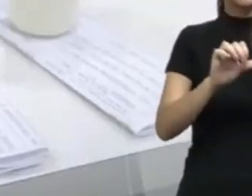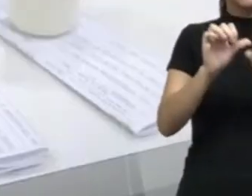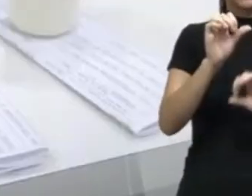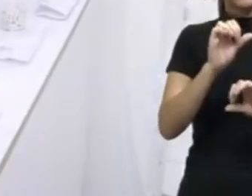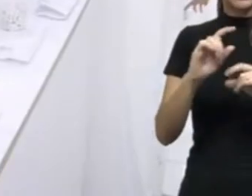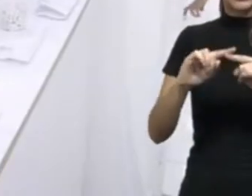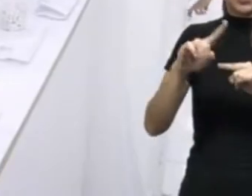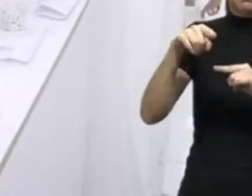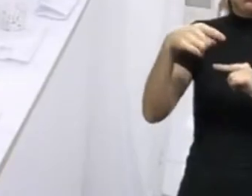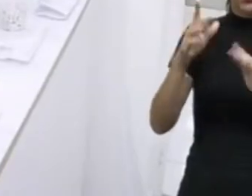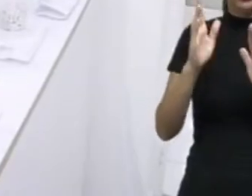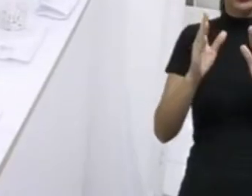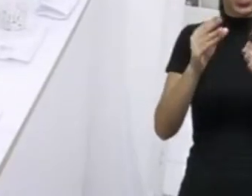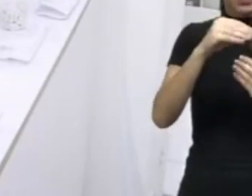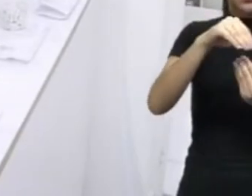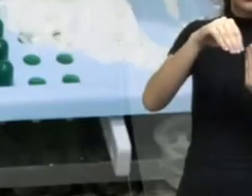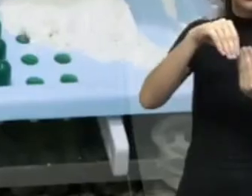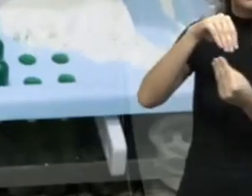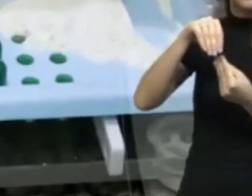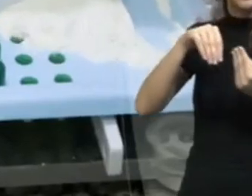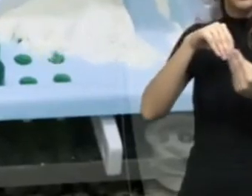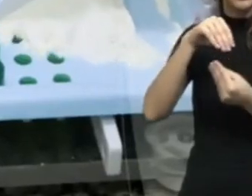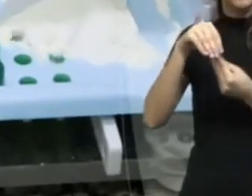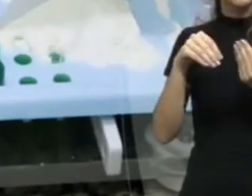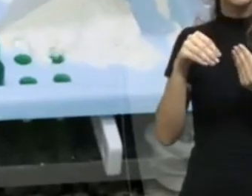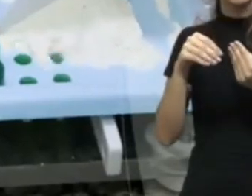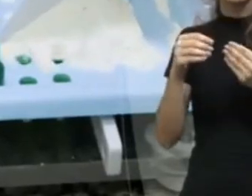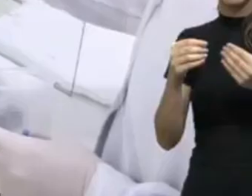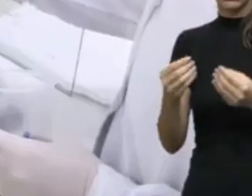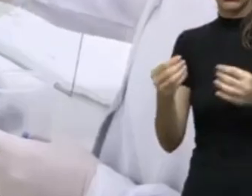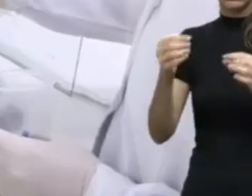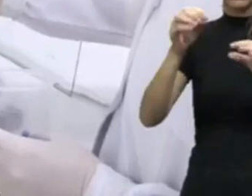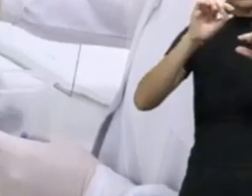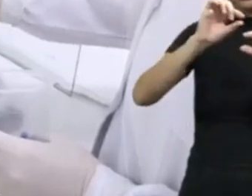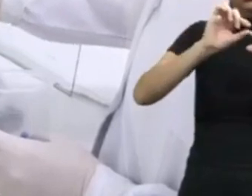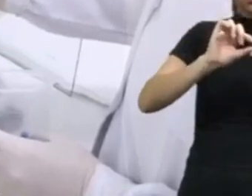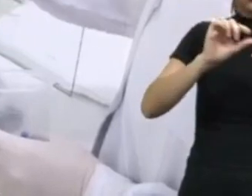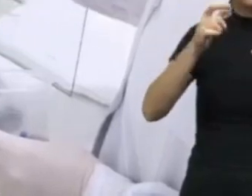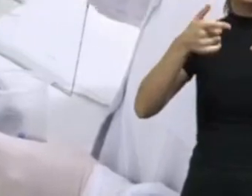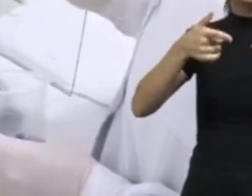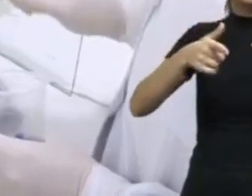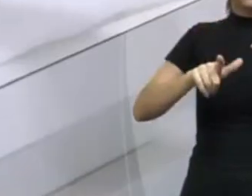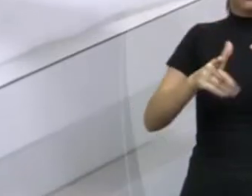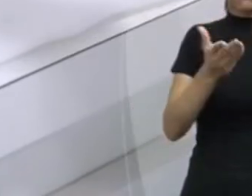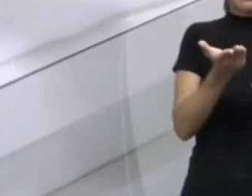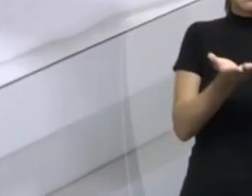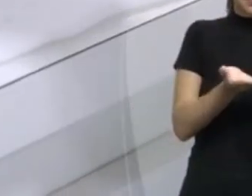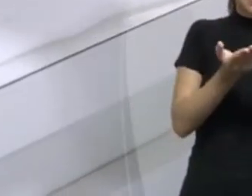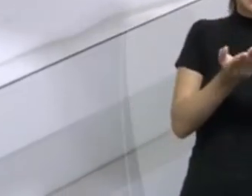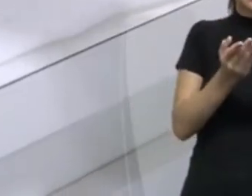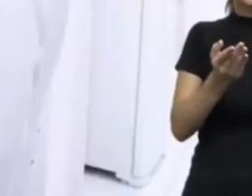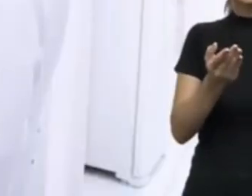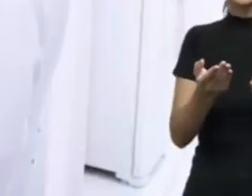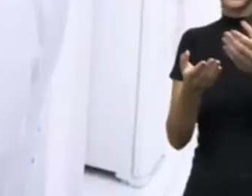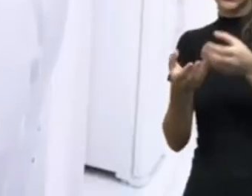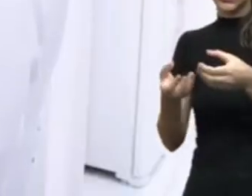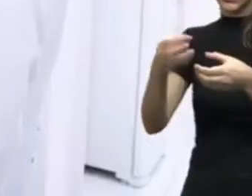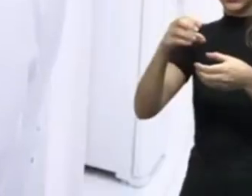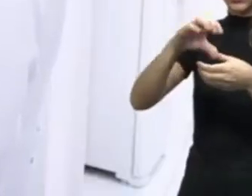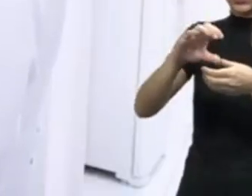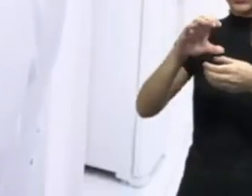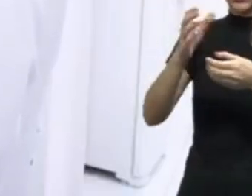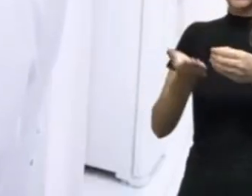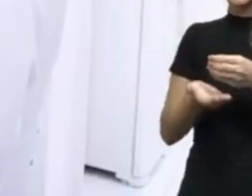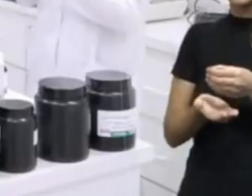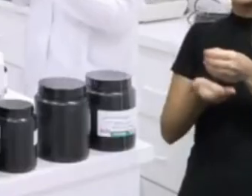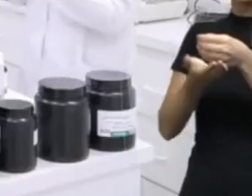que após ser homogeneizada nesse misturador, é encapsulada, novamente pesada e colocada em frascos para atender